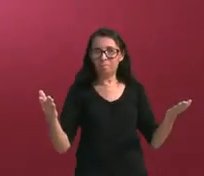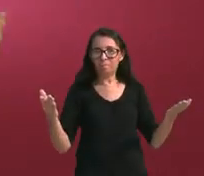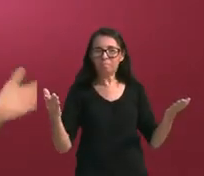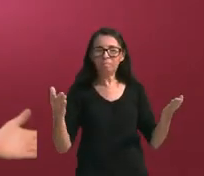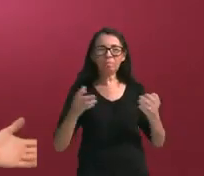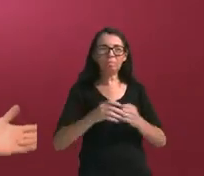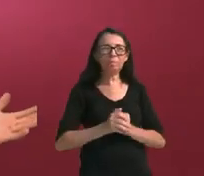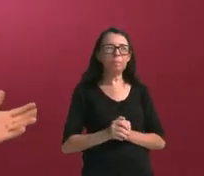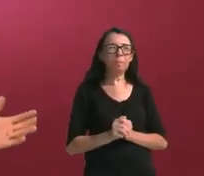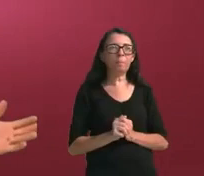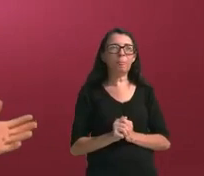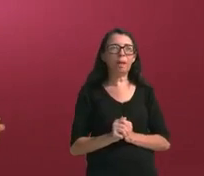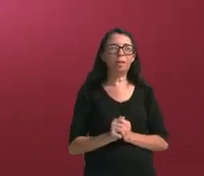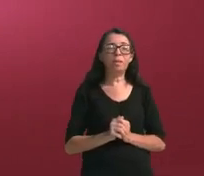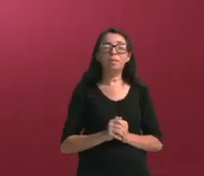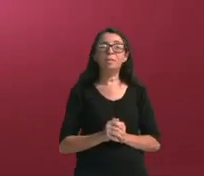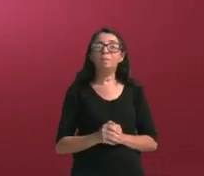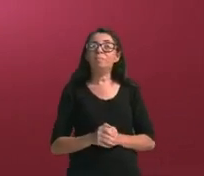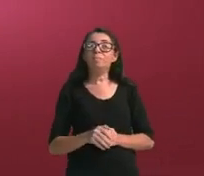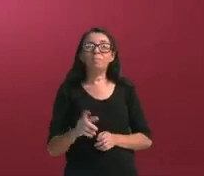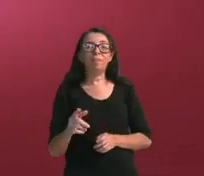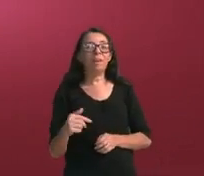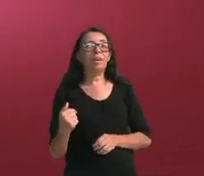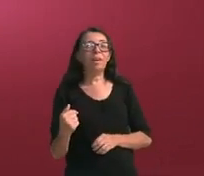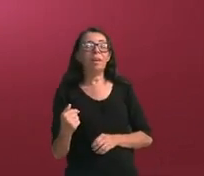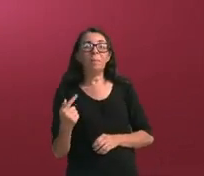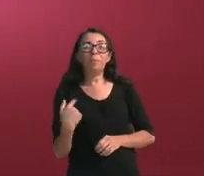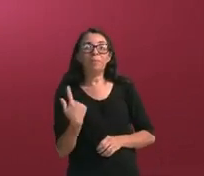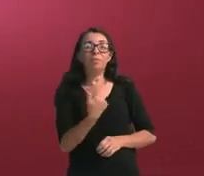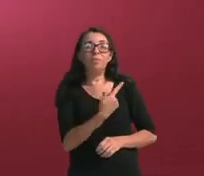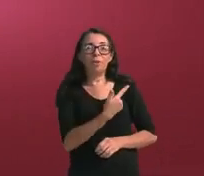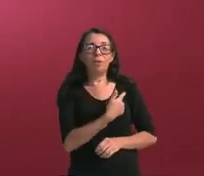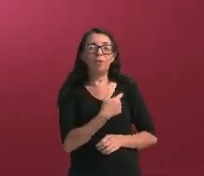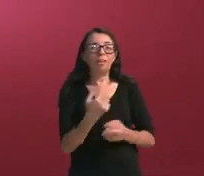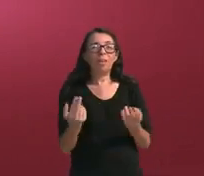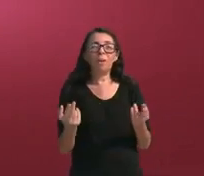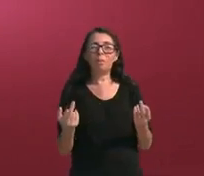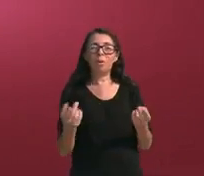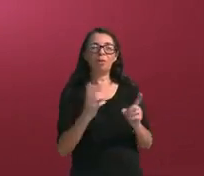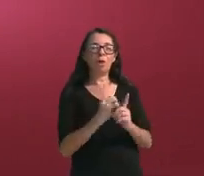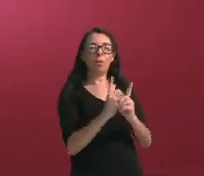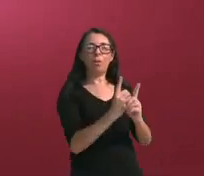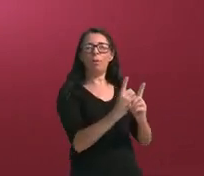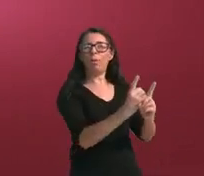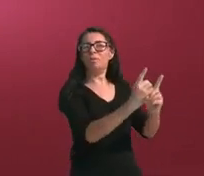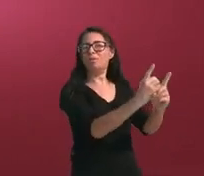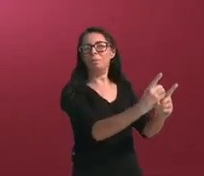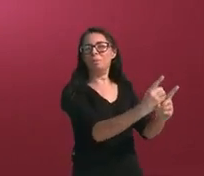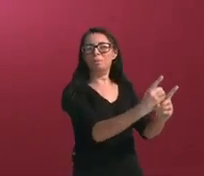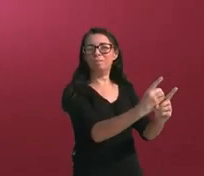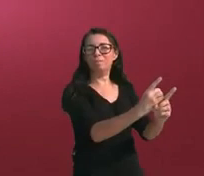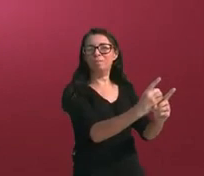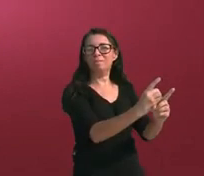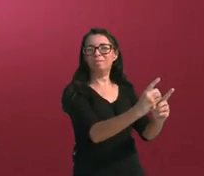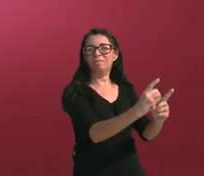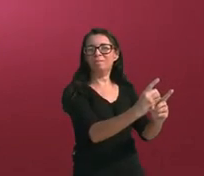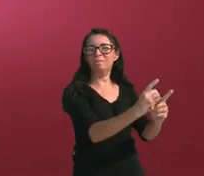não existe algo melhor para qualquer um dos discípulos de Cristo do que entender que ele é salvo em Cristo